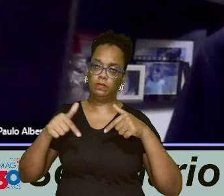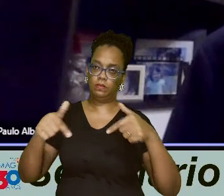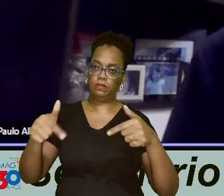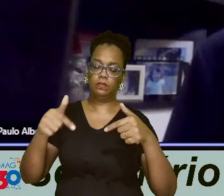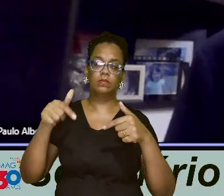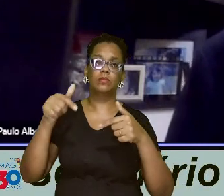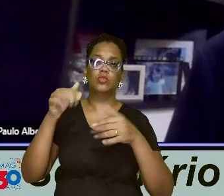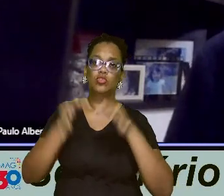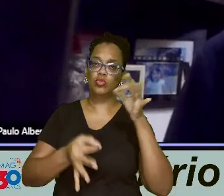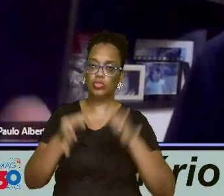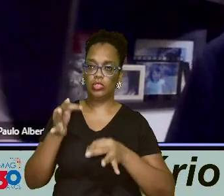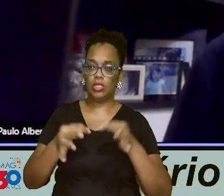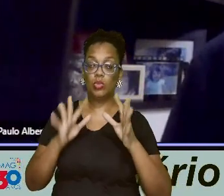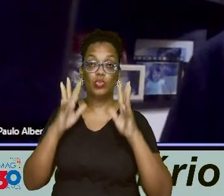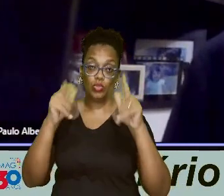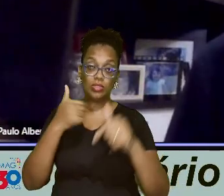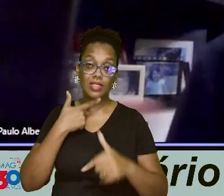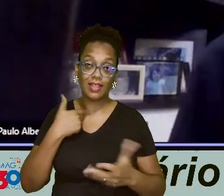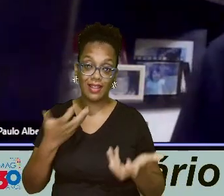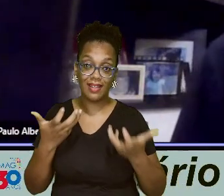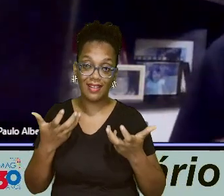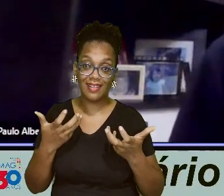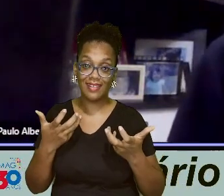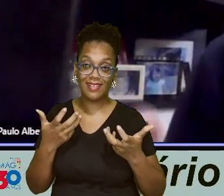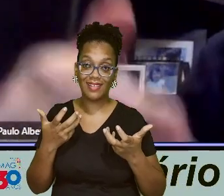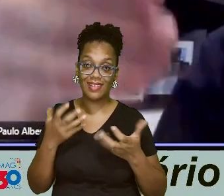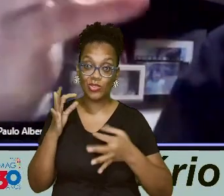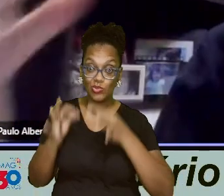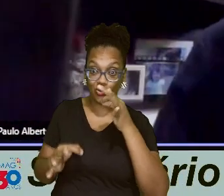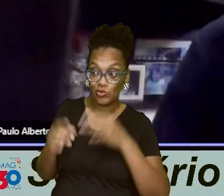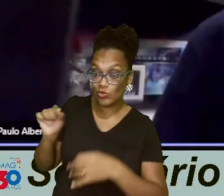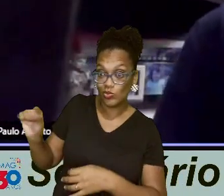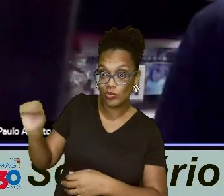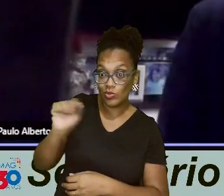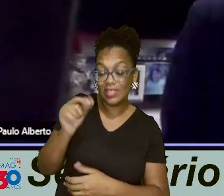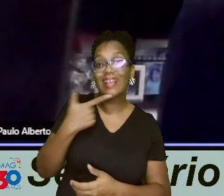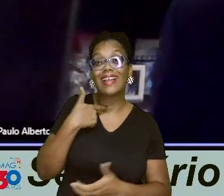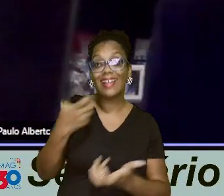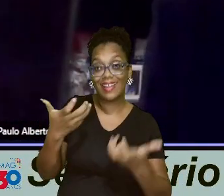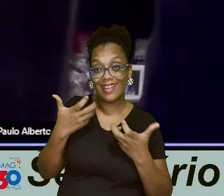isso todos querem, o jurisdicionado quer, o juiz quer,